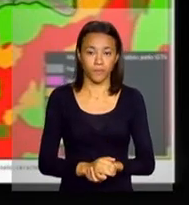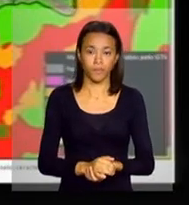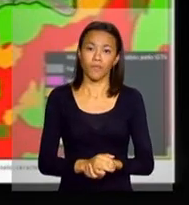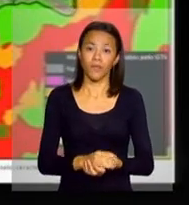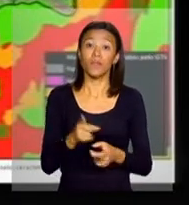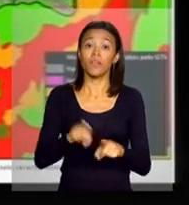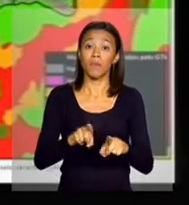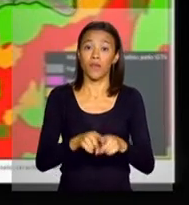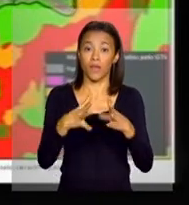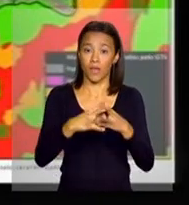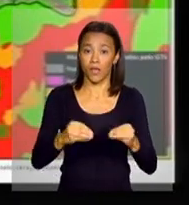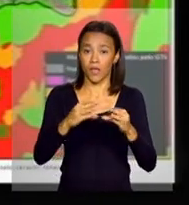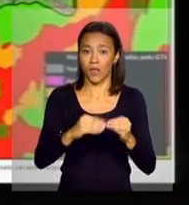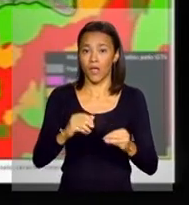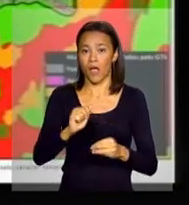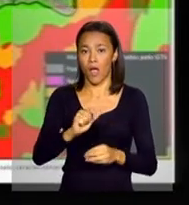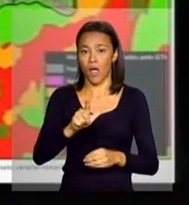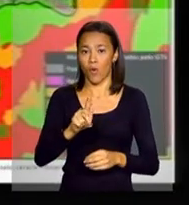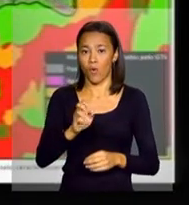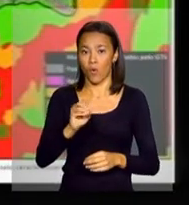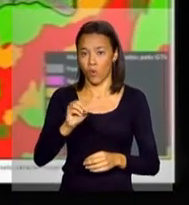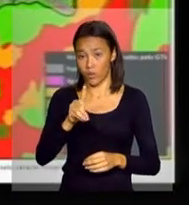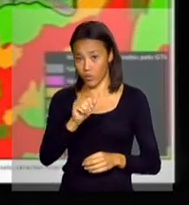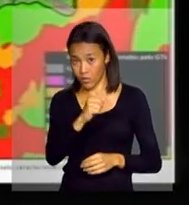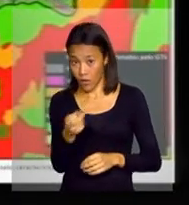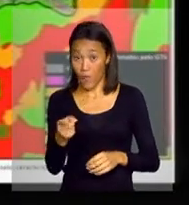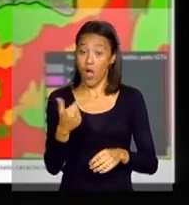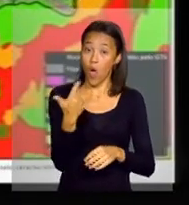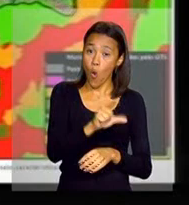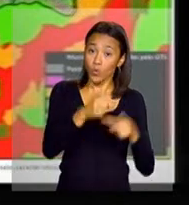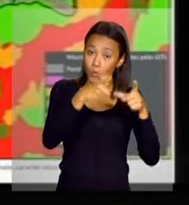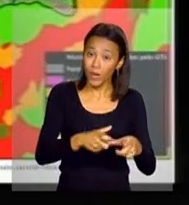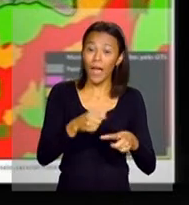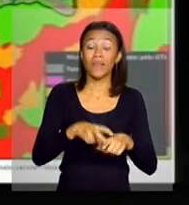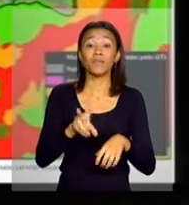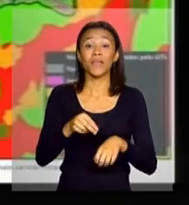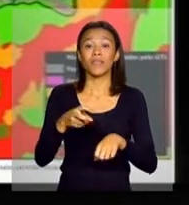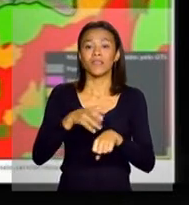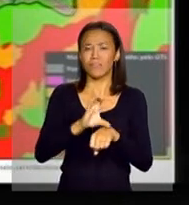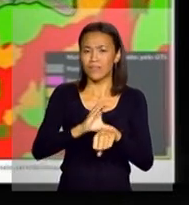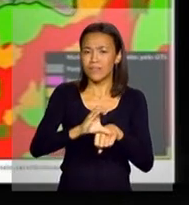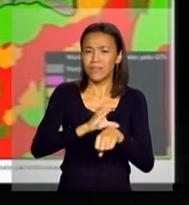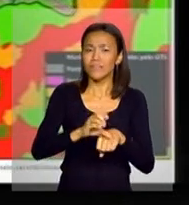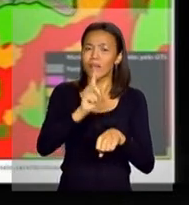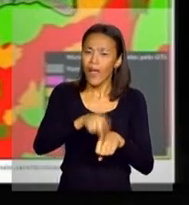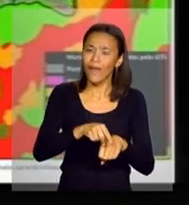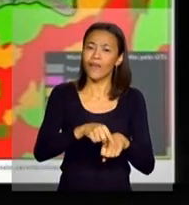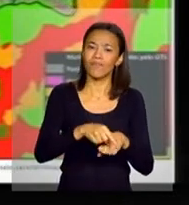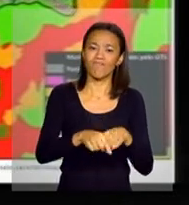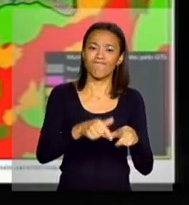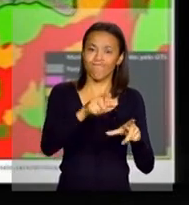e algodão. E as áreas em cinza são áreas de pecuária. Tá?